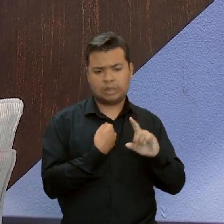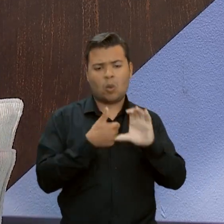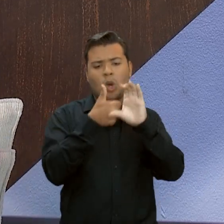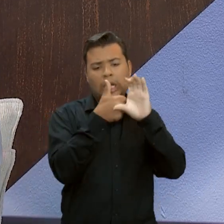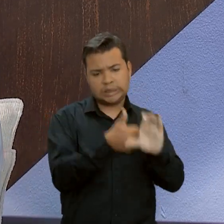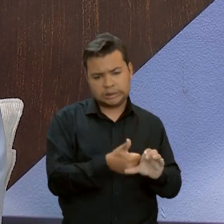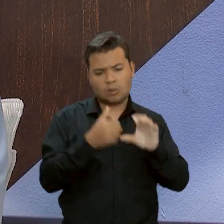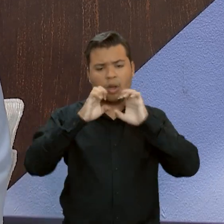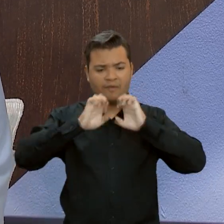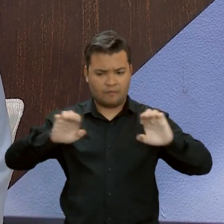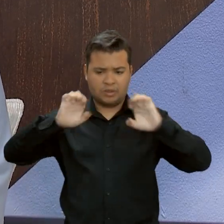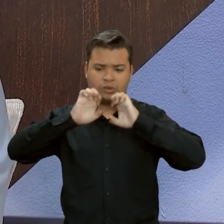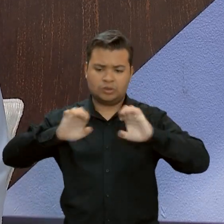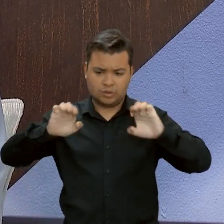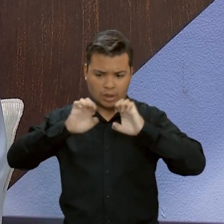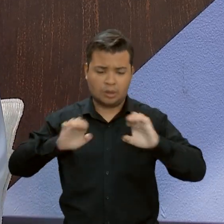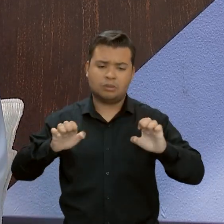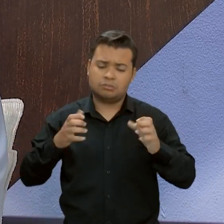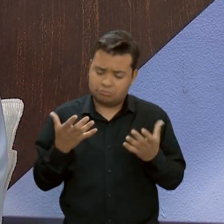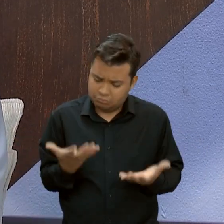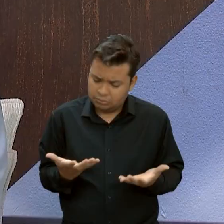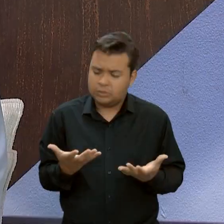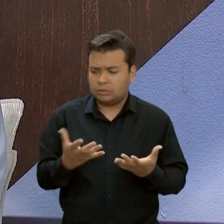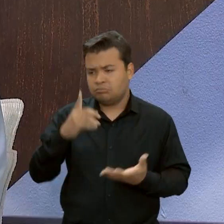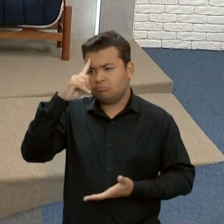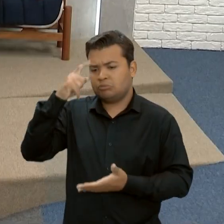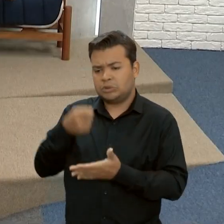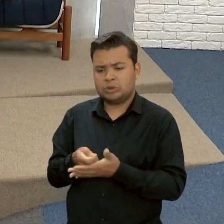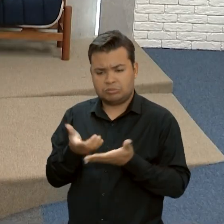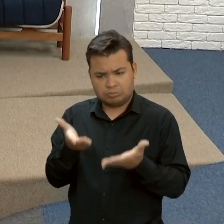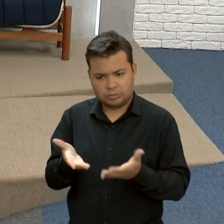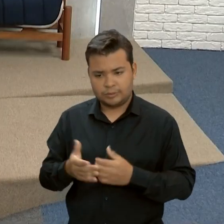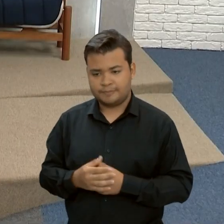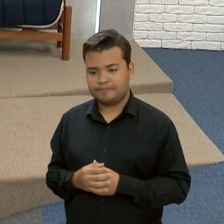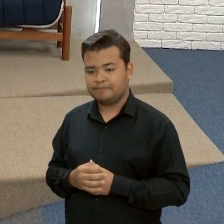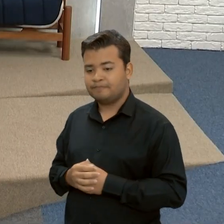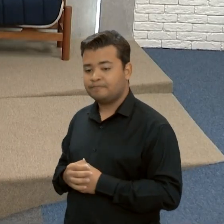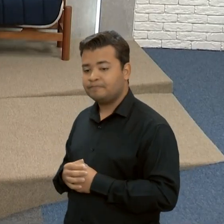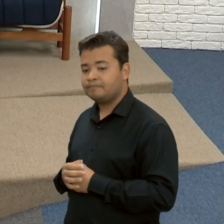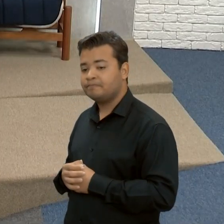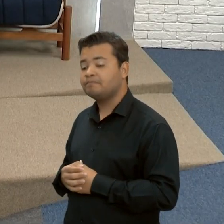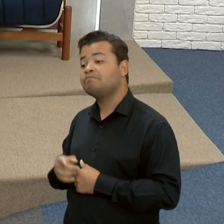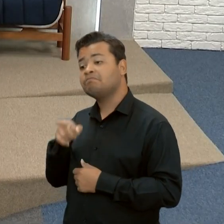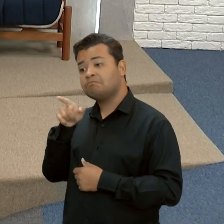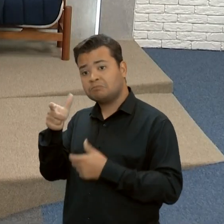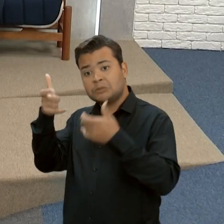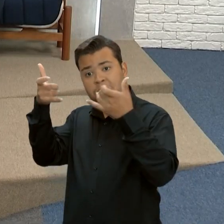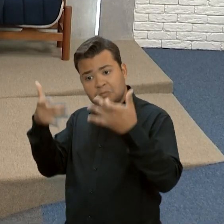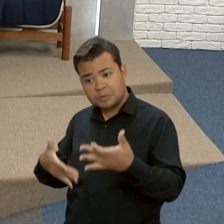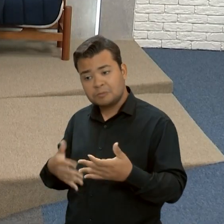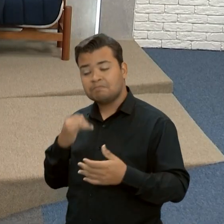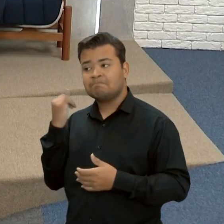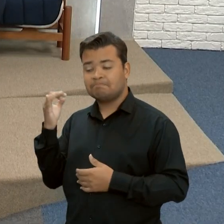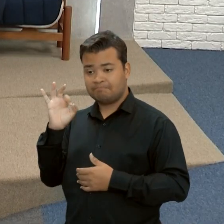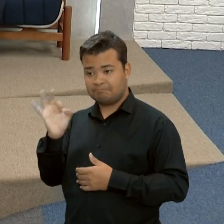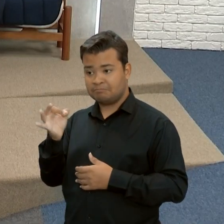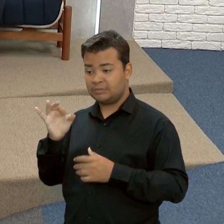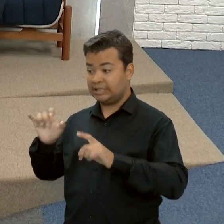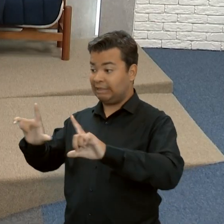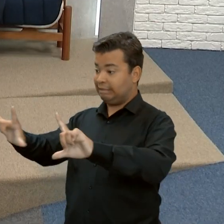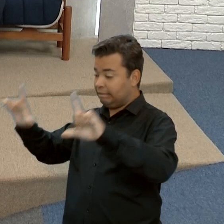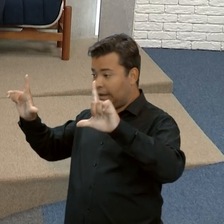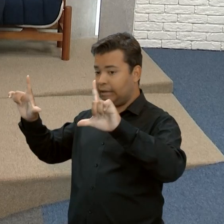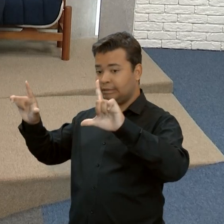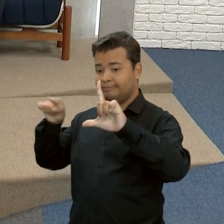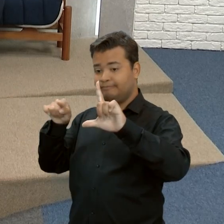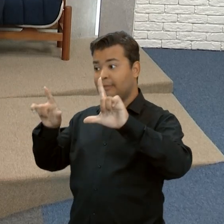gente sempre dota isso para a nossa família. O Renan toca num ponto muito importante, que é essa questão da tela, né, Simone? A